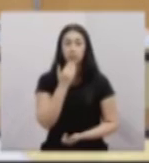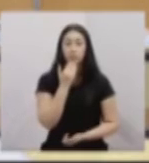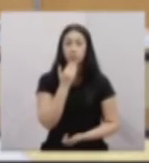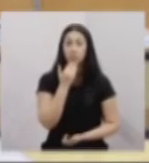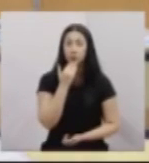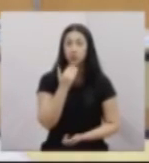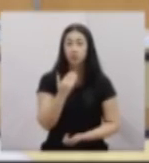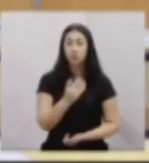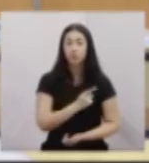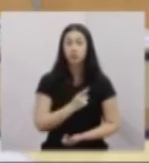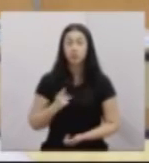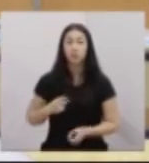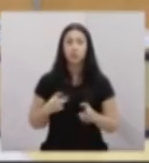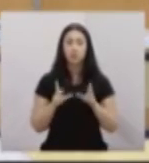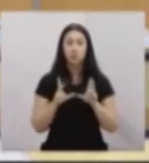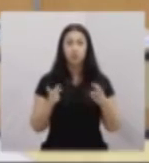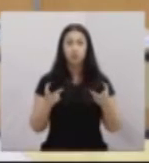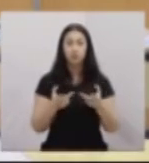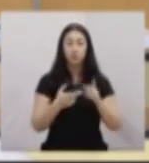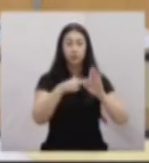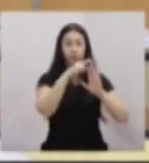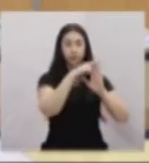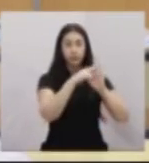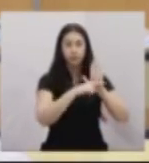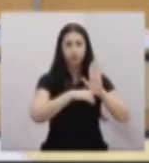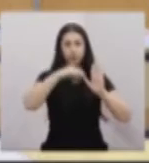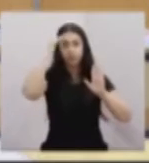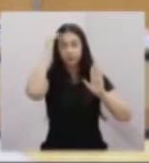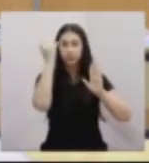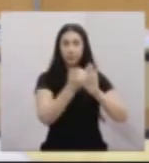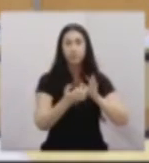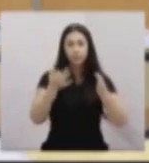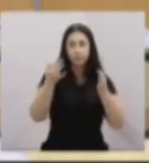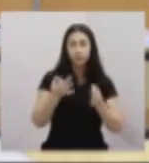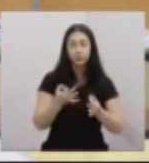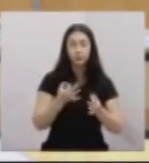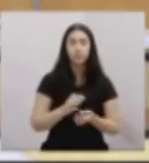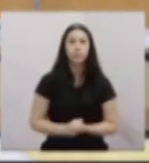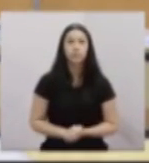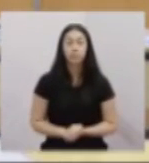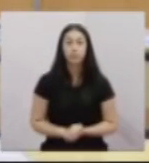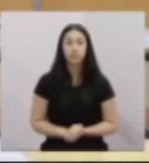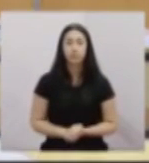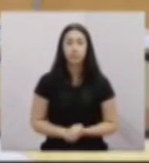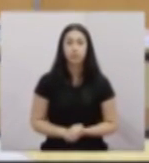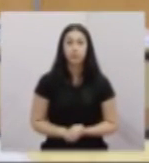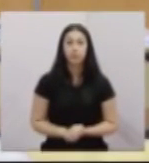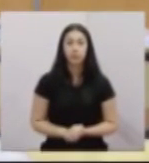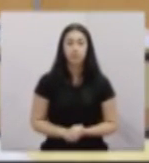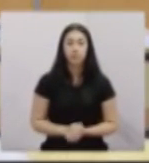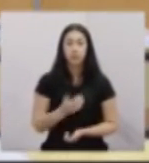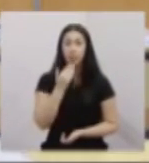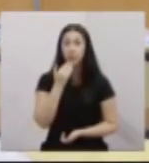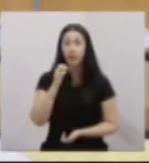Requeremos ao excelentíssimo senhor presidente dessa casa, ouvida e aprovada pelo egrégio plenário, cumpridas as formalidades regimentais,